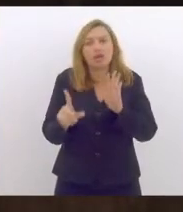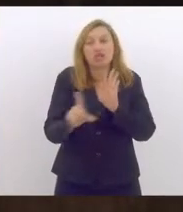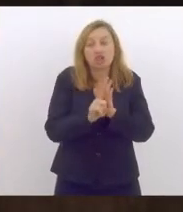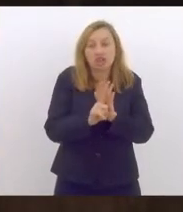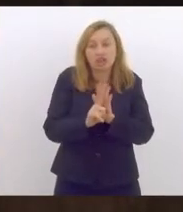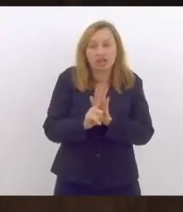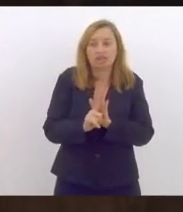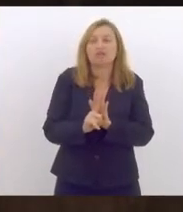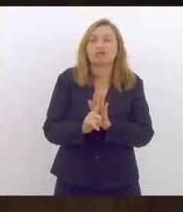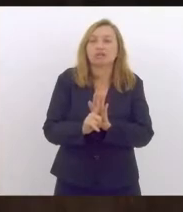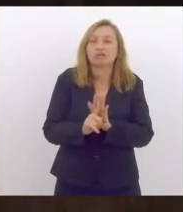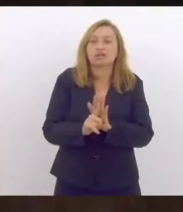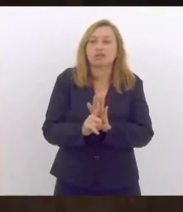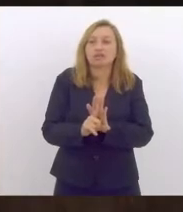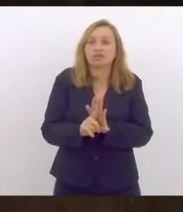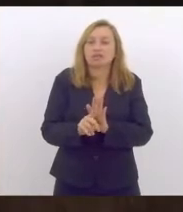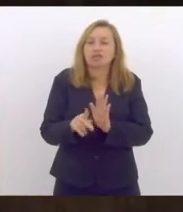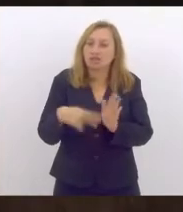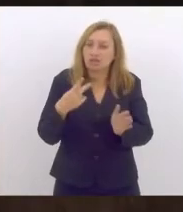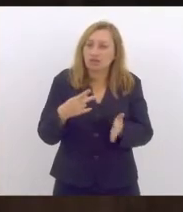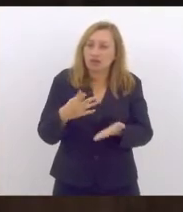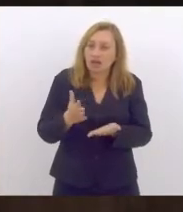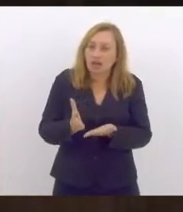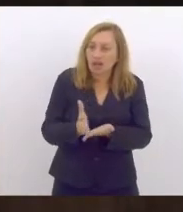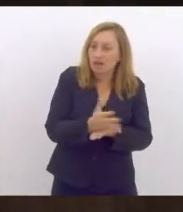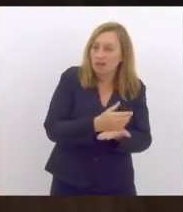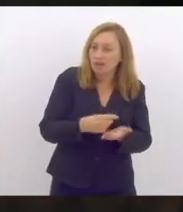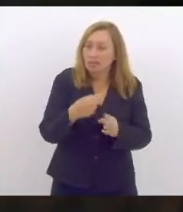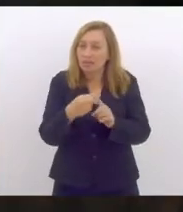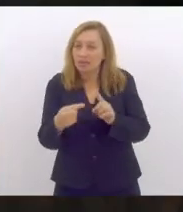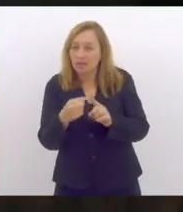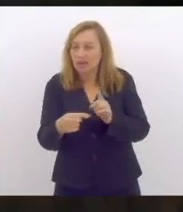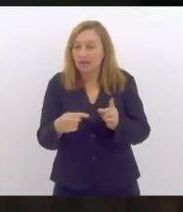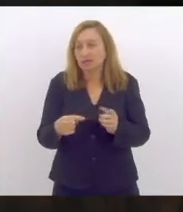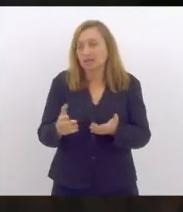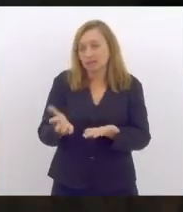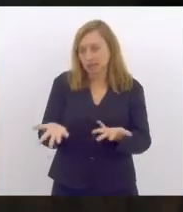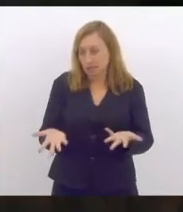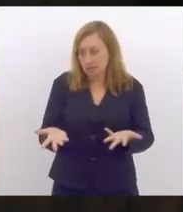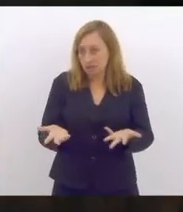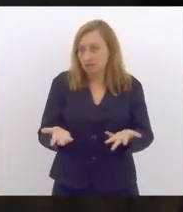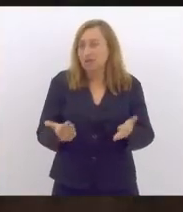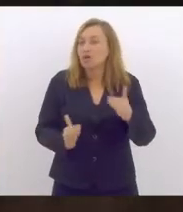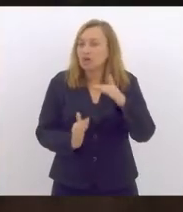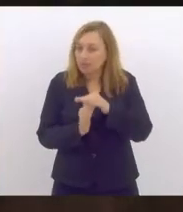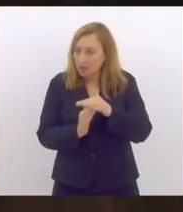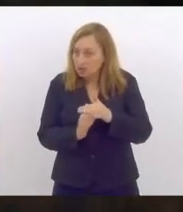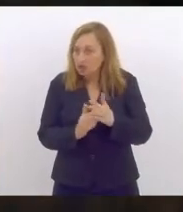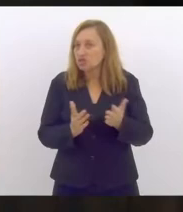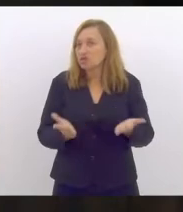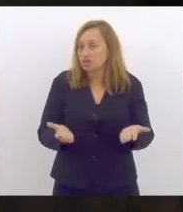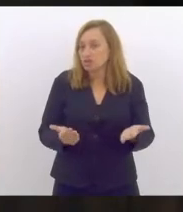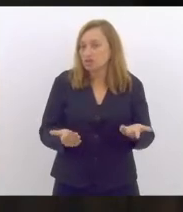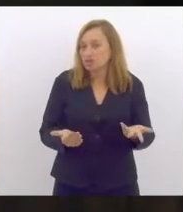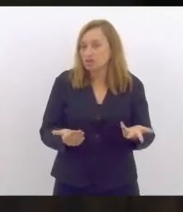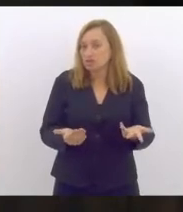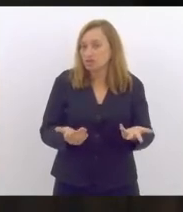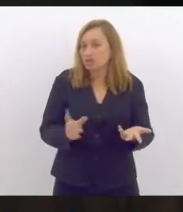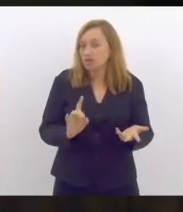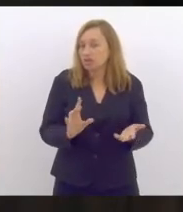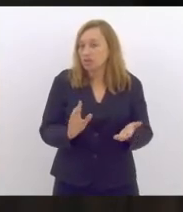a renúncia, então a renúncia é 0,5% da arrecadação. É dentro da renúncia. Só que dentro do limite da renúncia. Claro. Nós só estamos